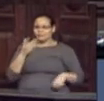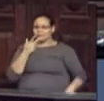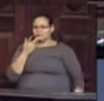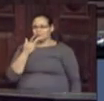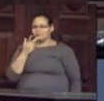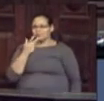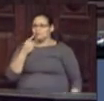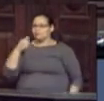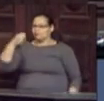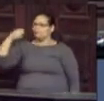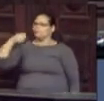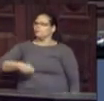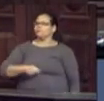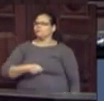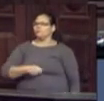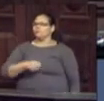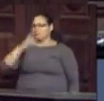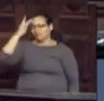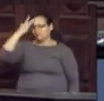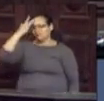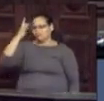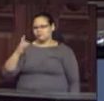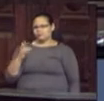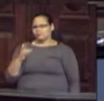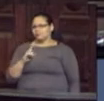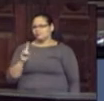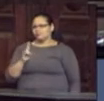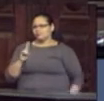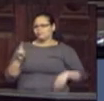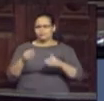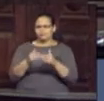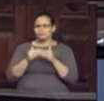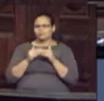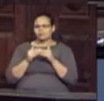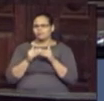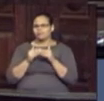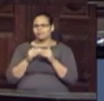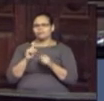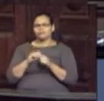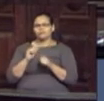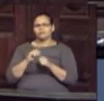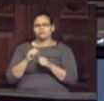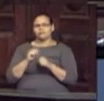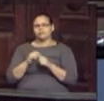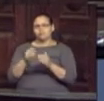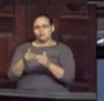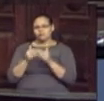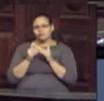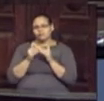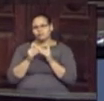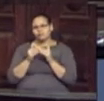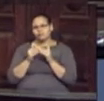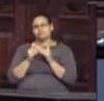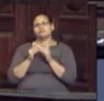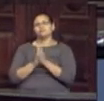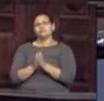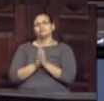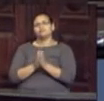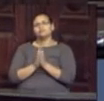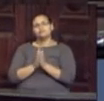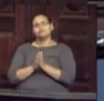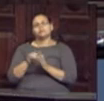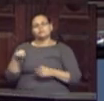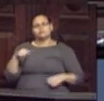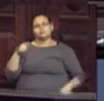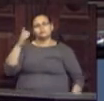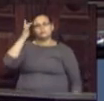nossa firmeza em amanhã, não vou mais solicitar como eu fiz. Fiz uma solicitação, apelando para o bom senso